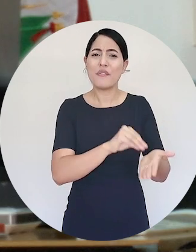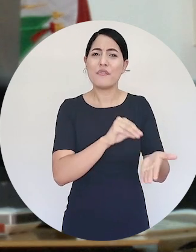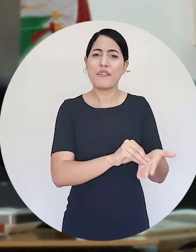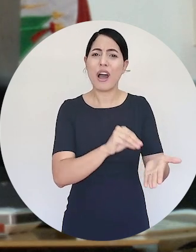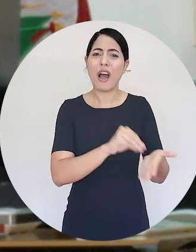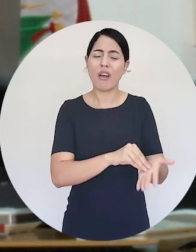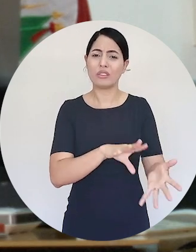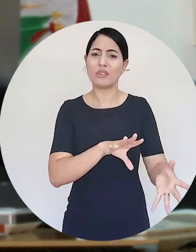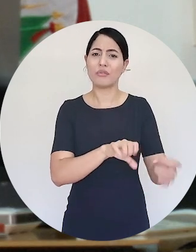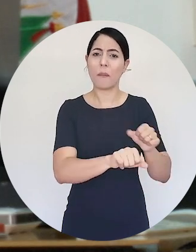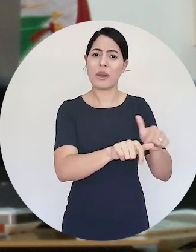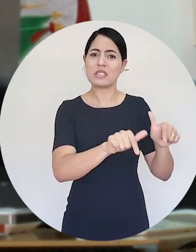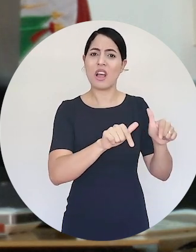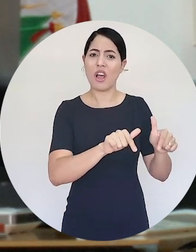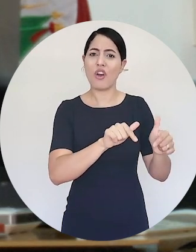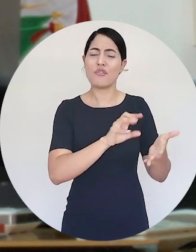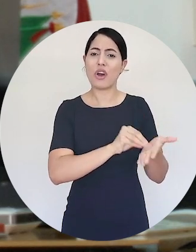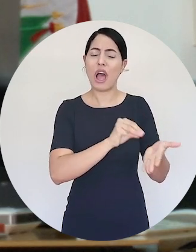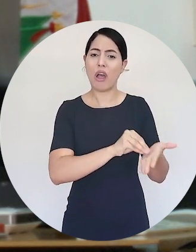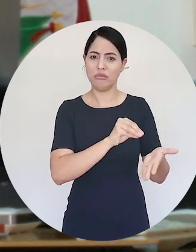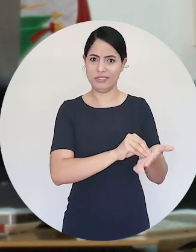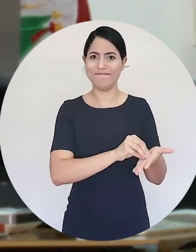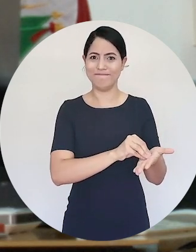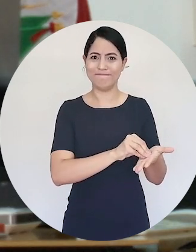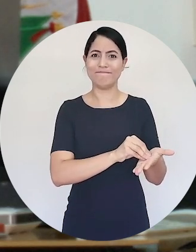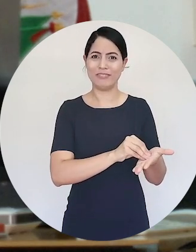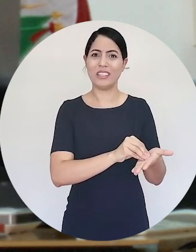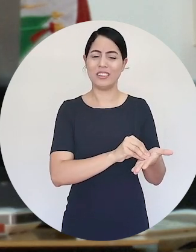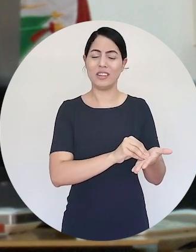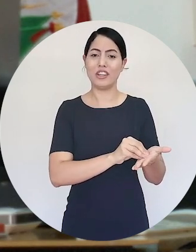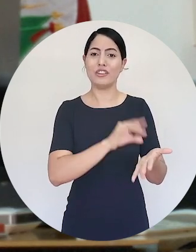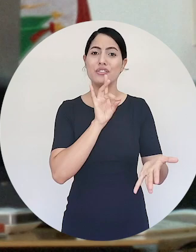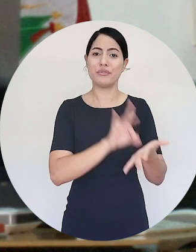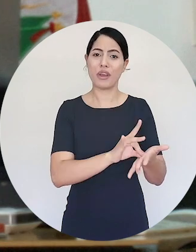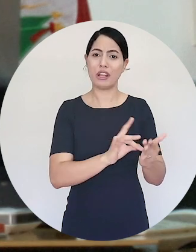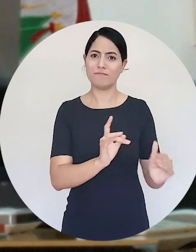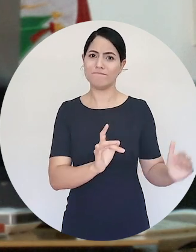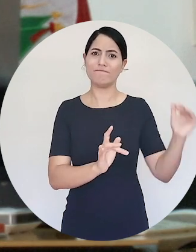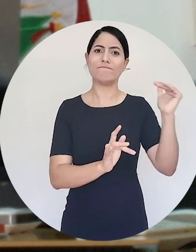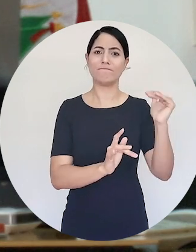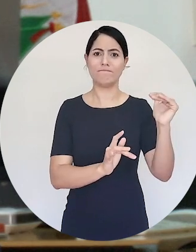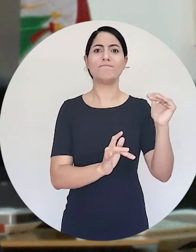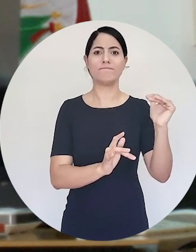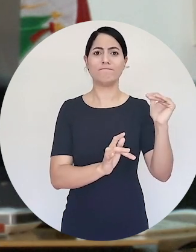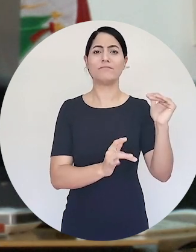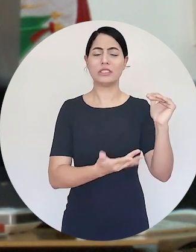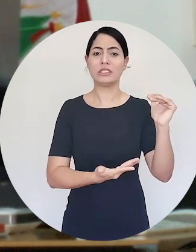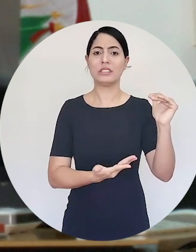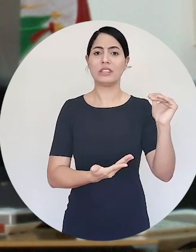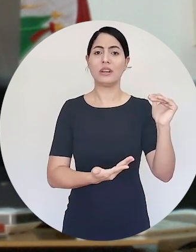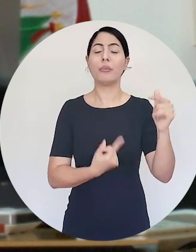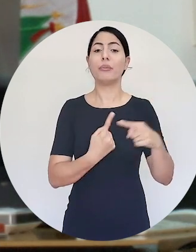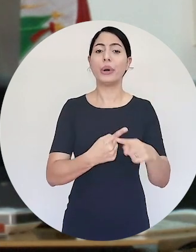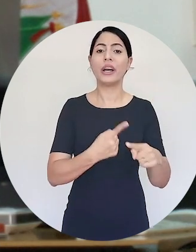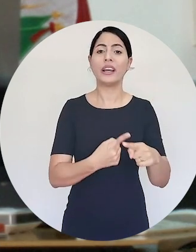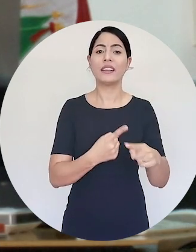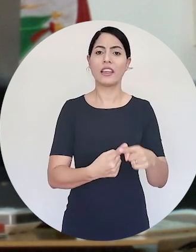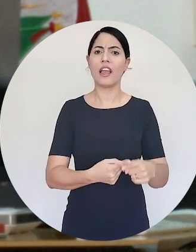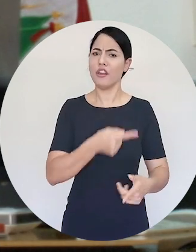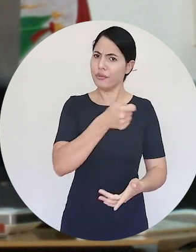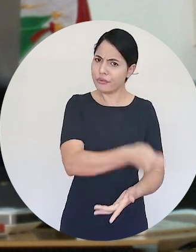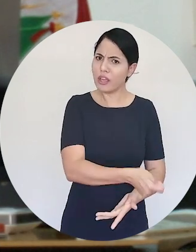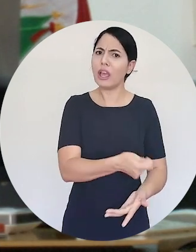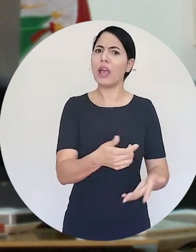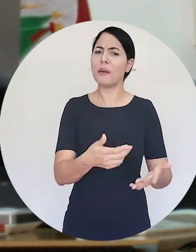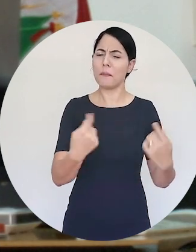não têm a formação necessária para exercer a autoridade, né? Com firmeza, mas com serenidade, com firmeza,